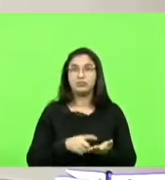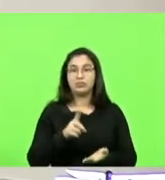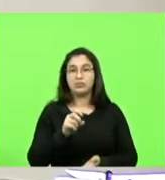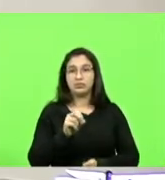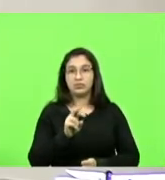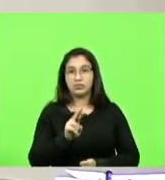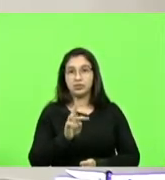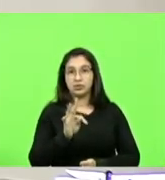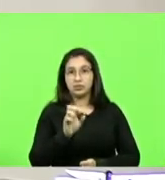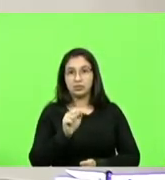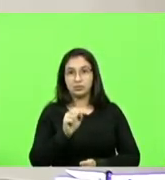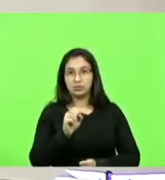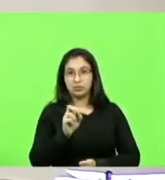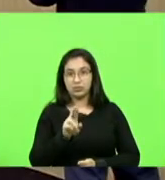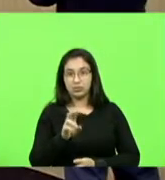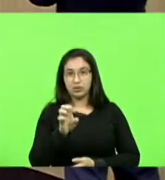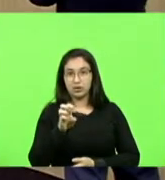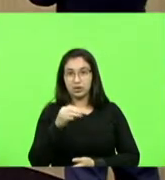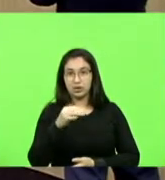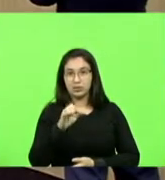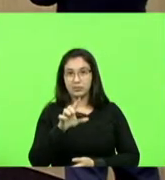cidade de Irani.